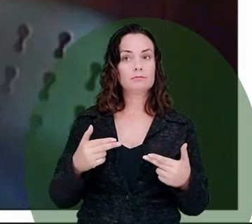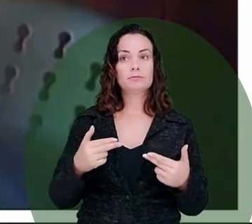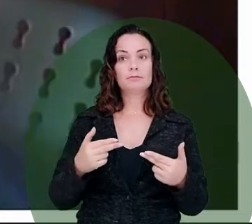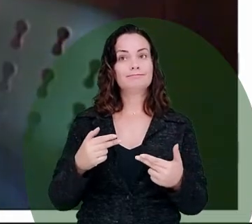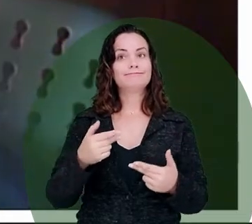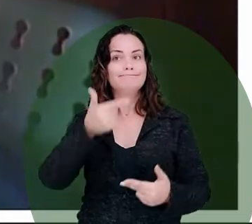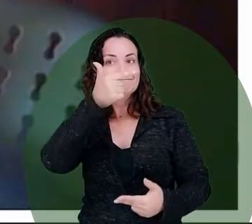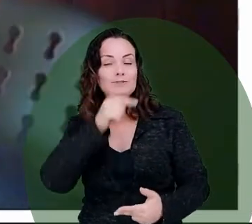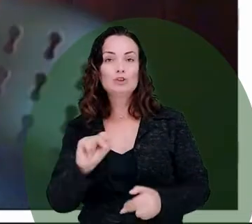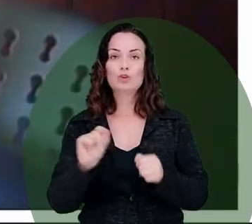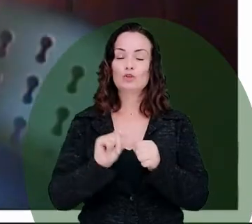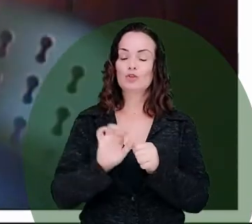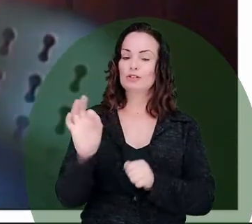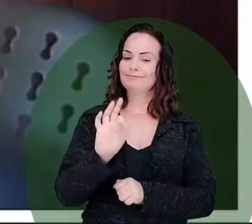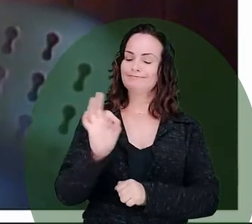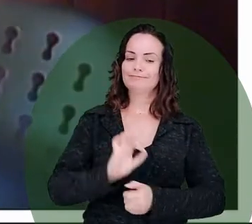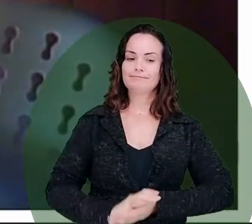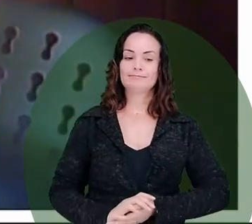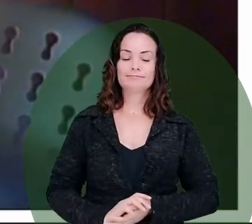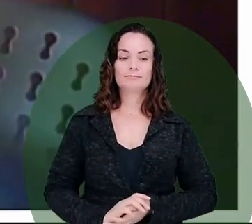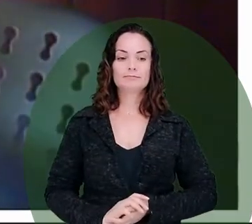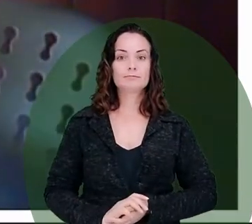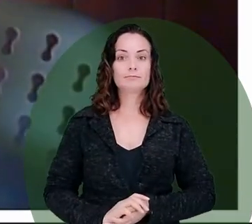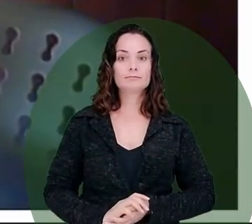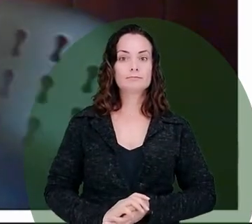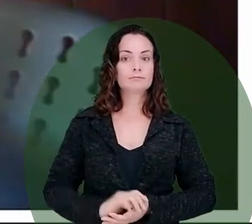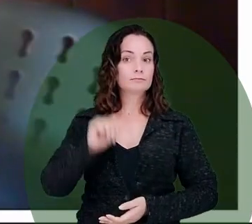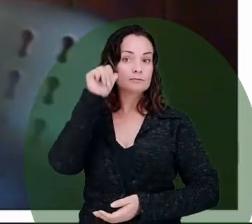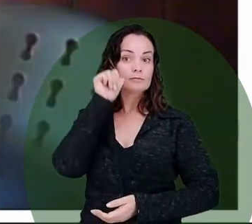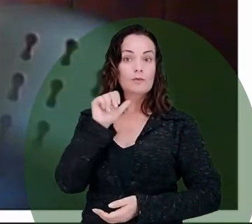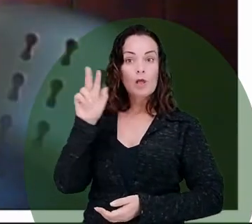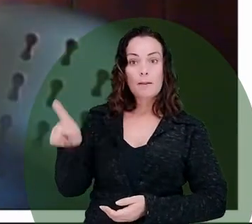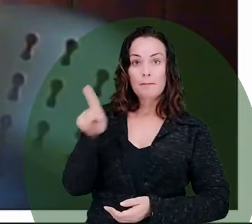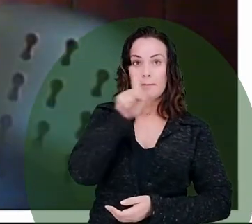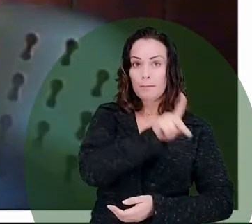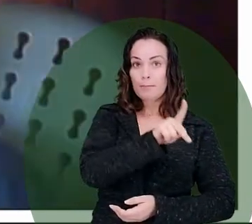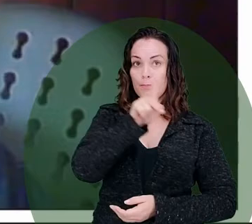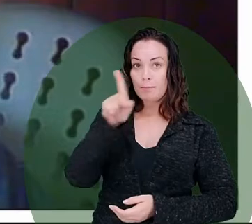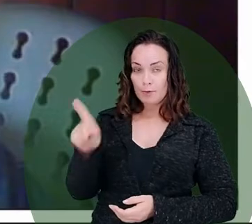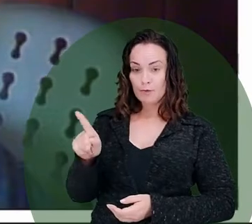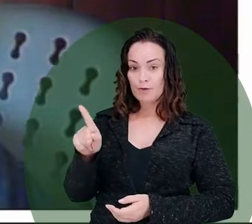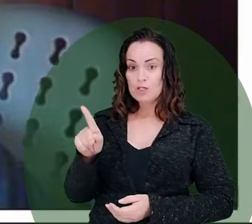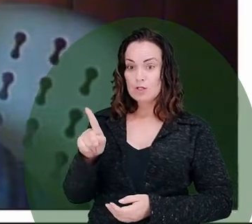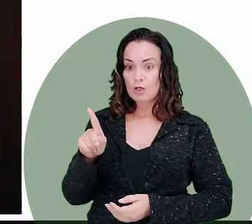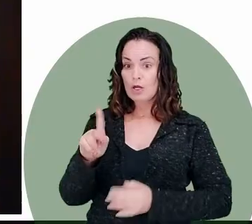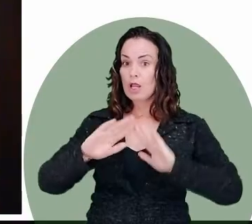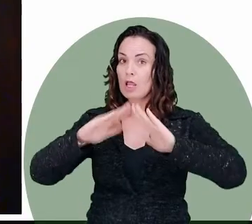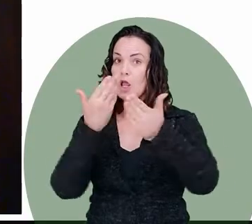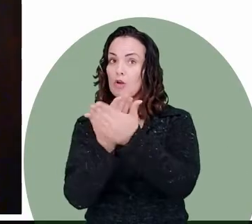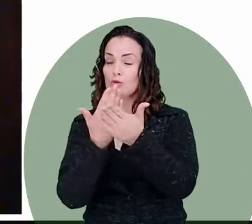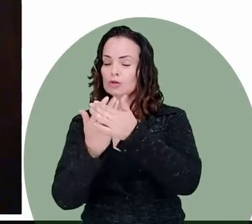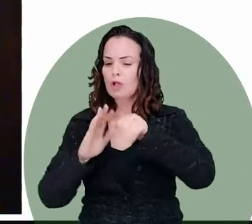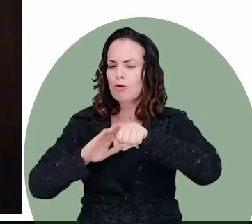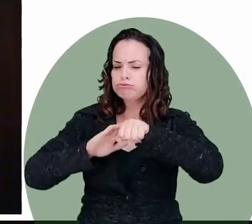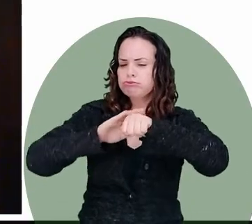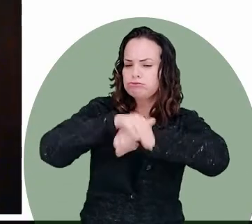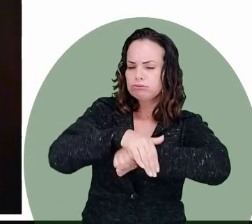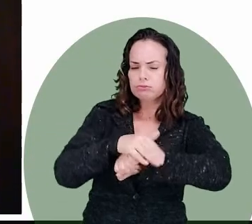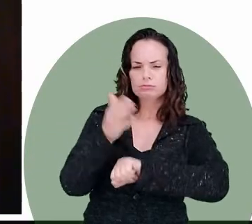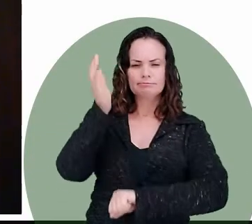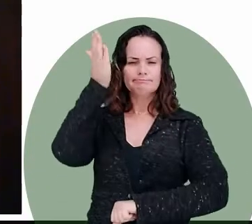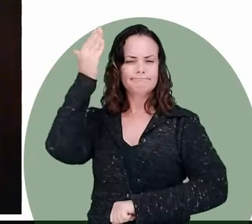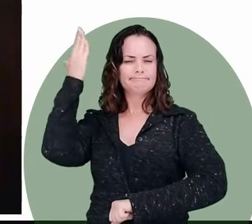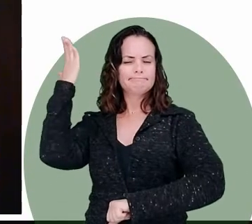não repete. Uma professora do Osiel, noturno, um dia ela estava